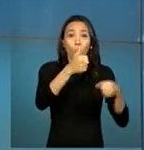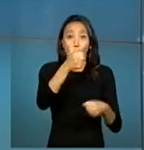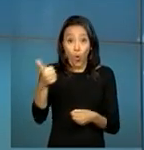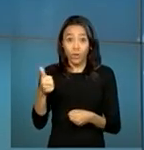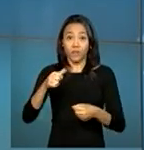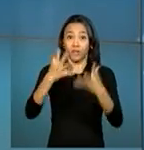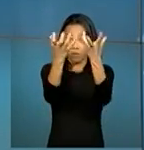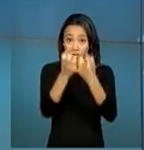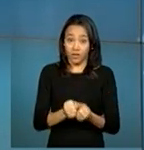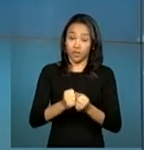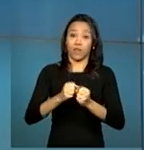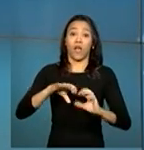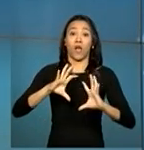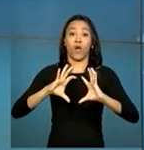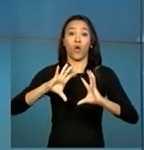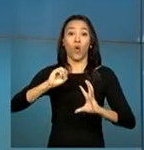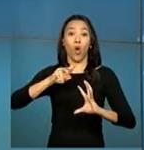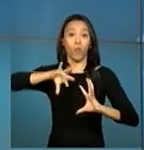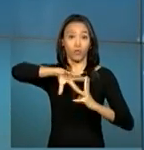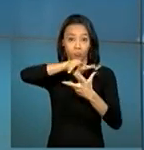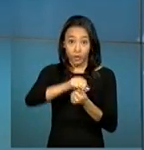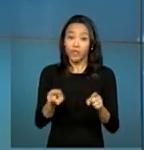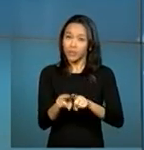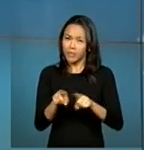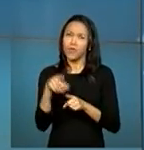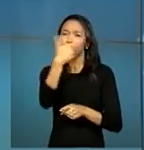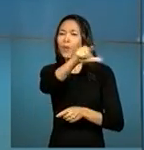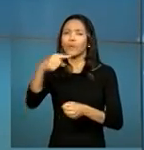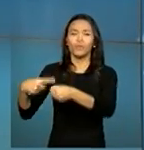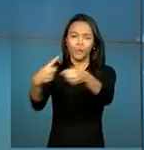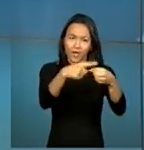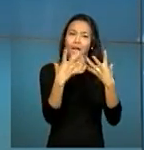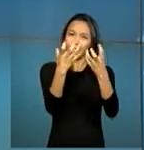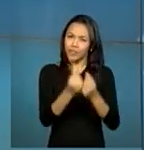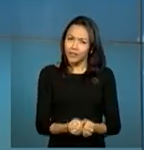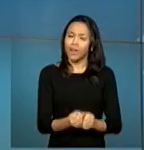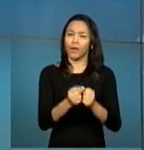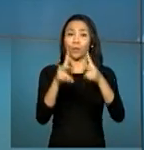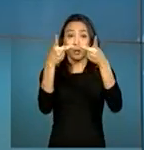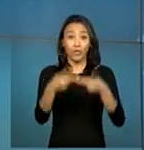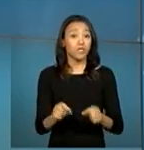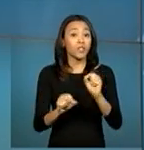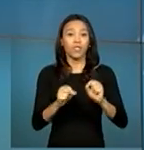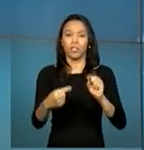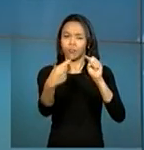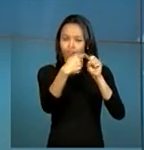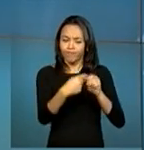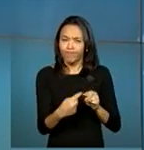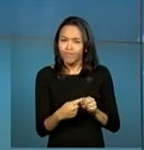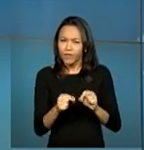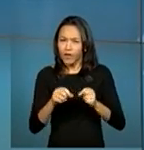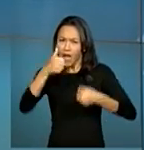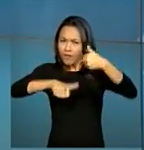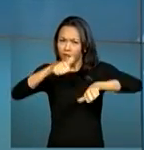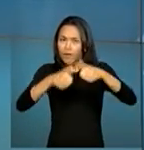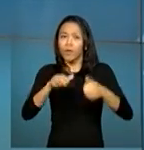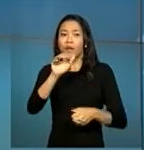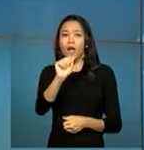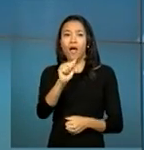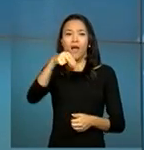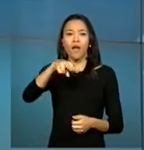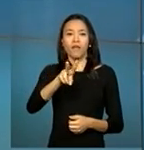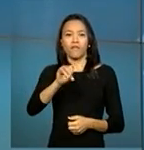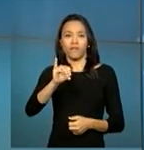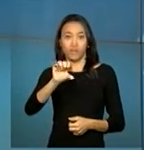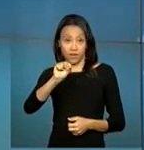e outros 13 municípios aderiram ao projeto de categorização e foram avaliados pela Anvisa Agência Nacional